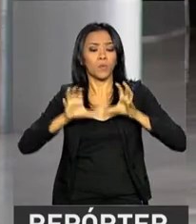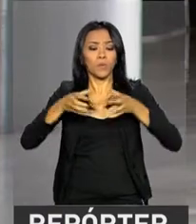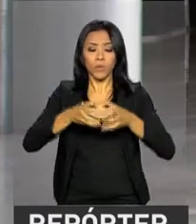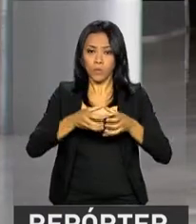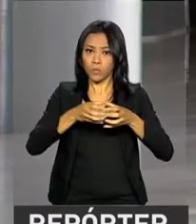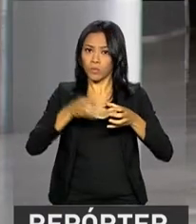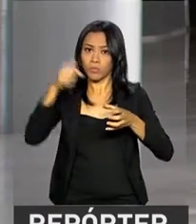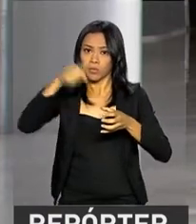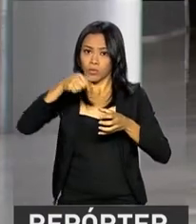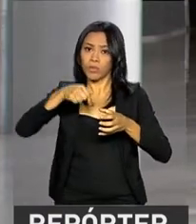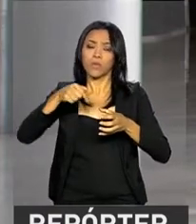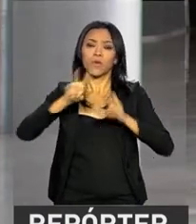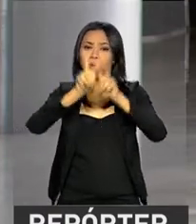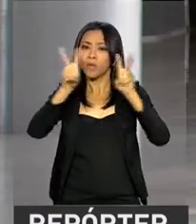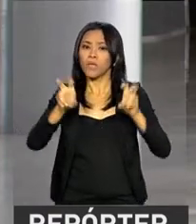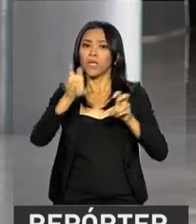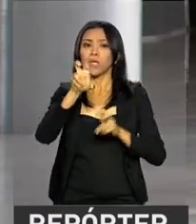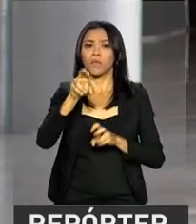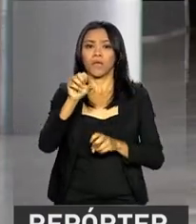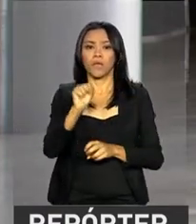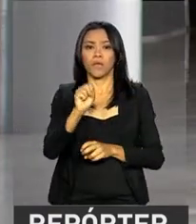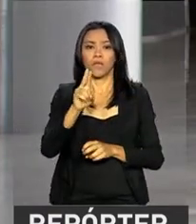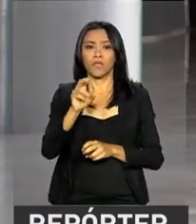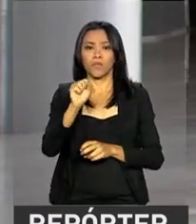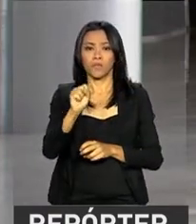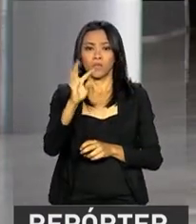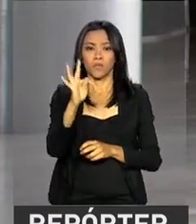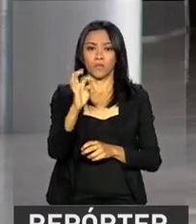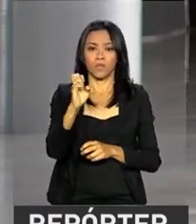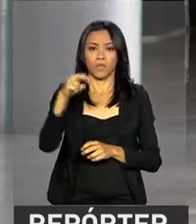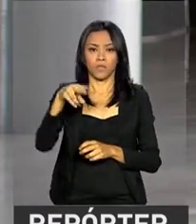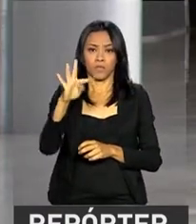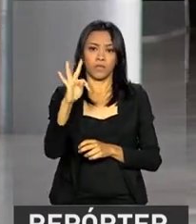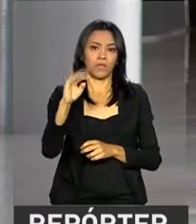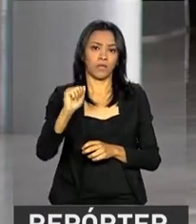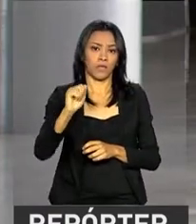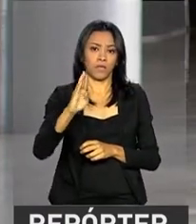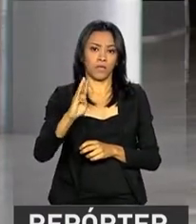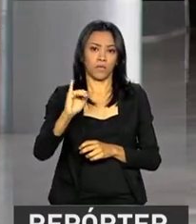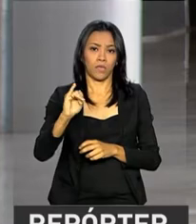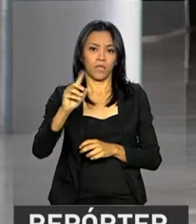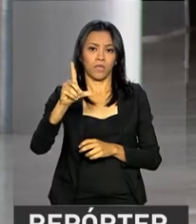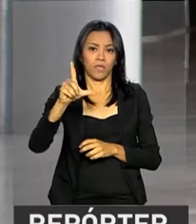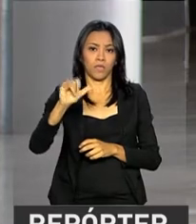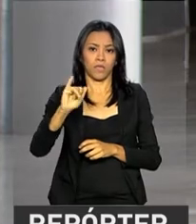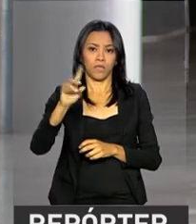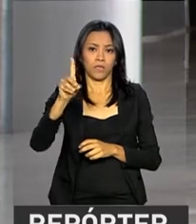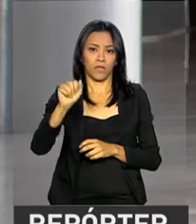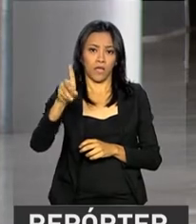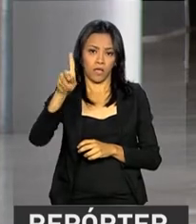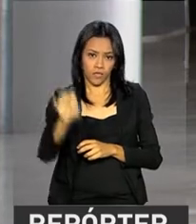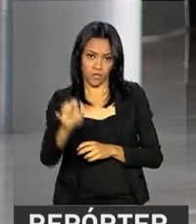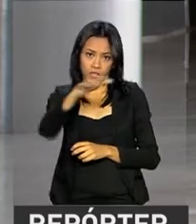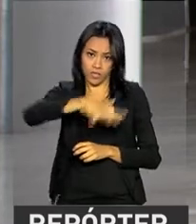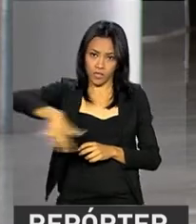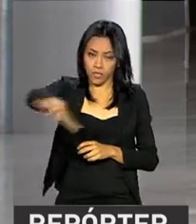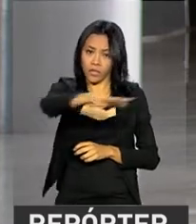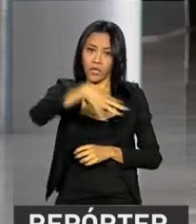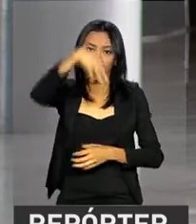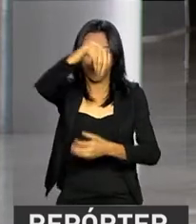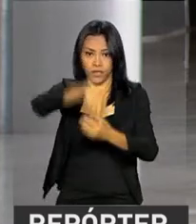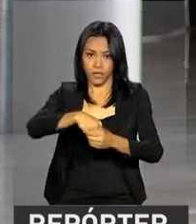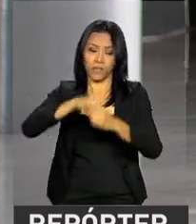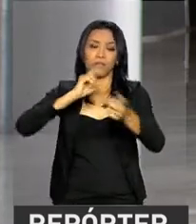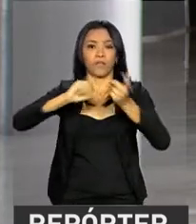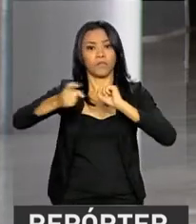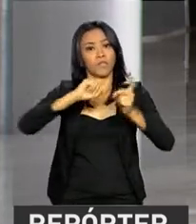interministerial de sustentabilidade na administração pública. O governo considera que essas medidas, Thaisa, são